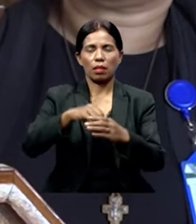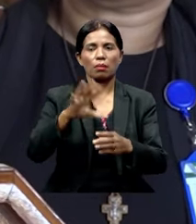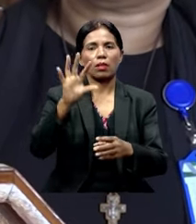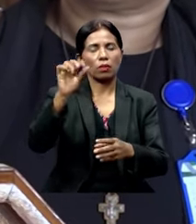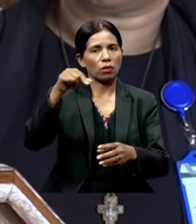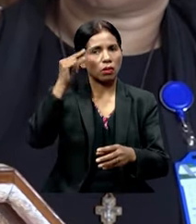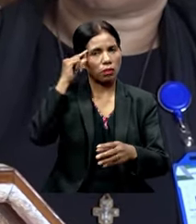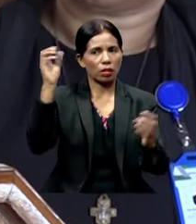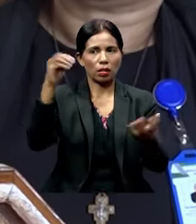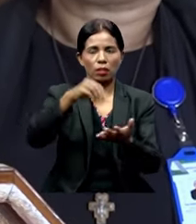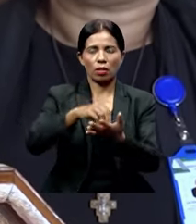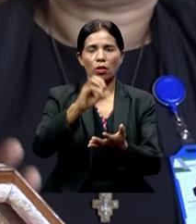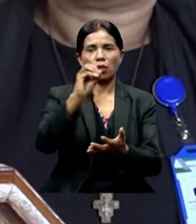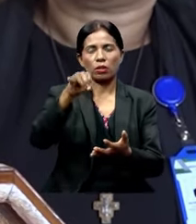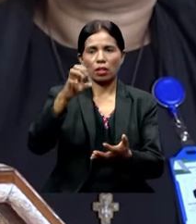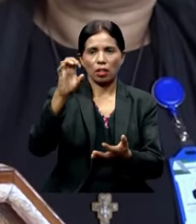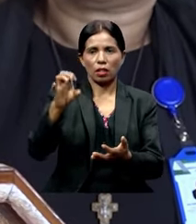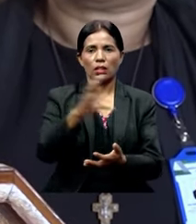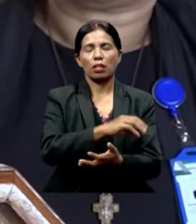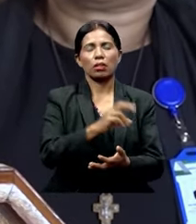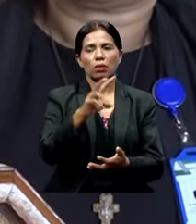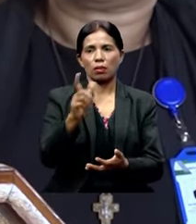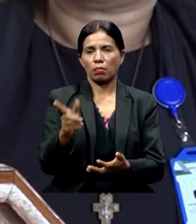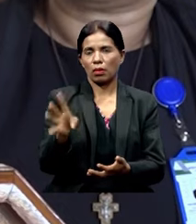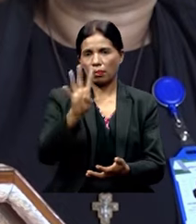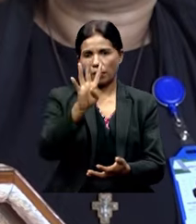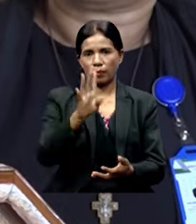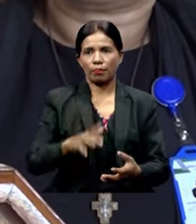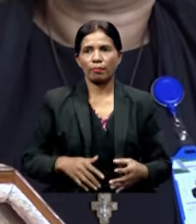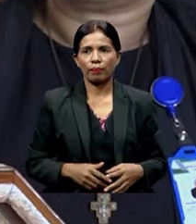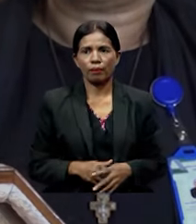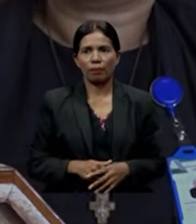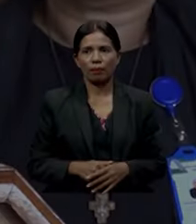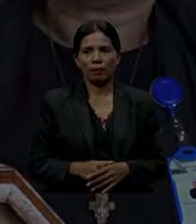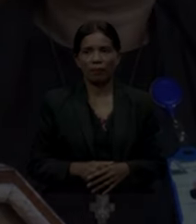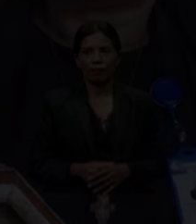no sei la prevê e orçamento geral estado, Ringuro Ronu Resinha, Adriano Verdial, Rafael dos Reis, Ziamen.